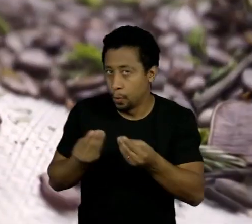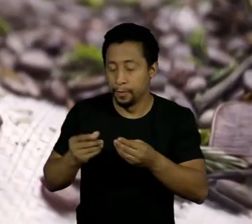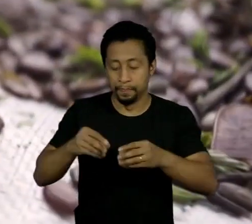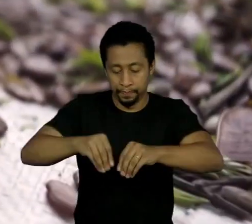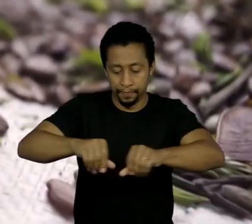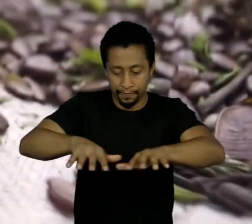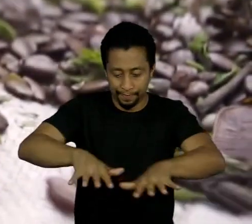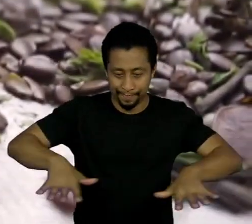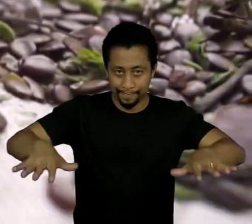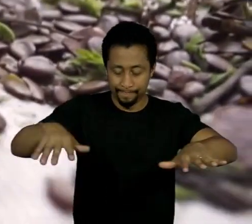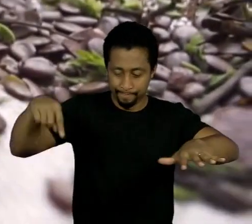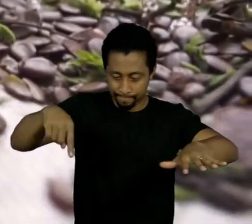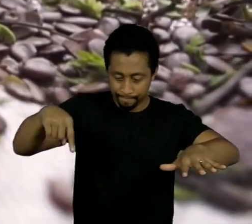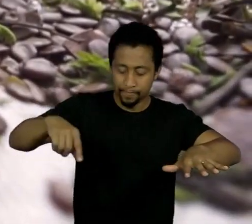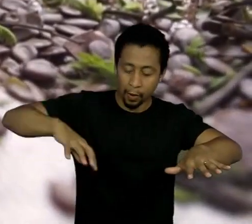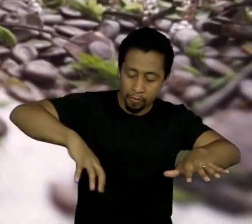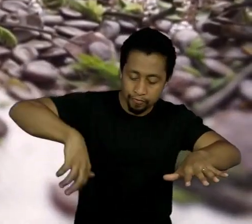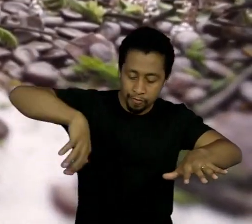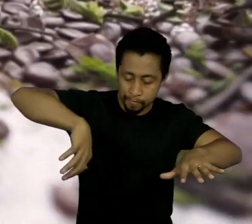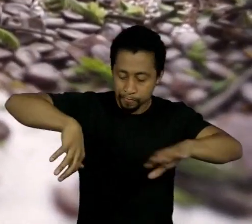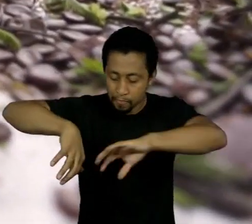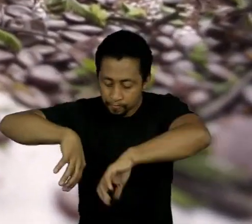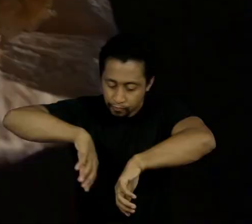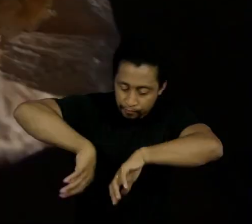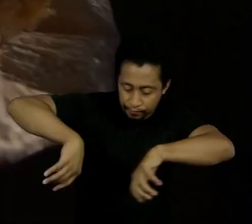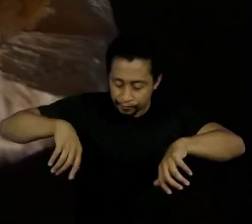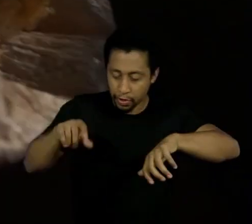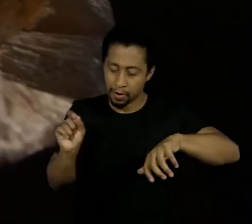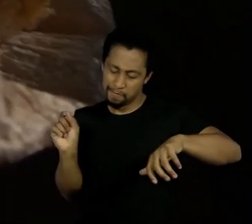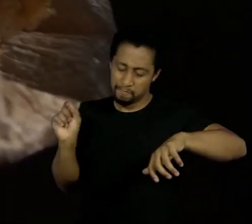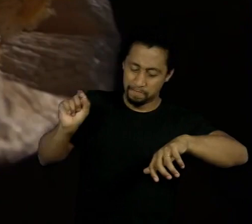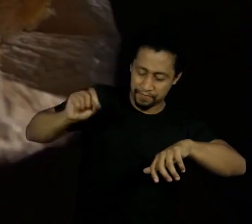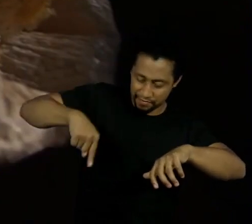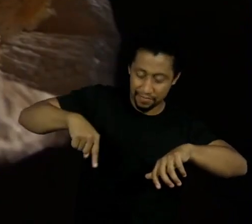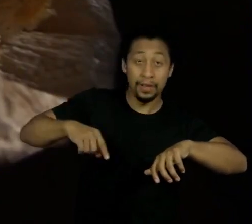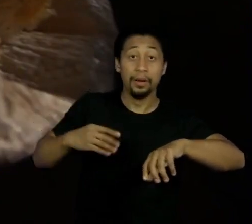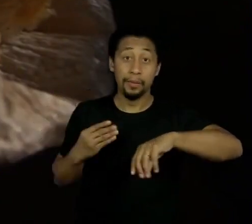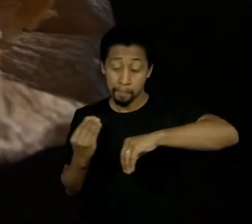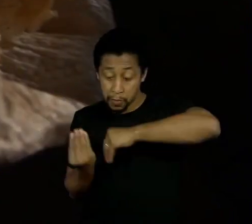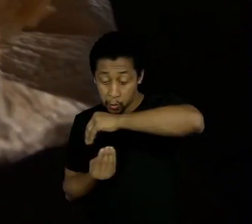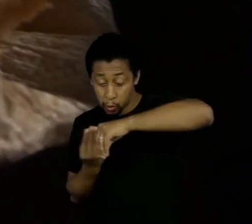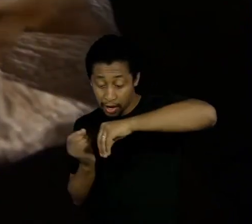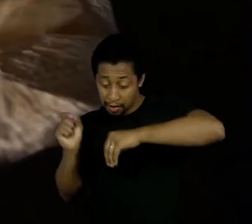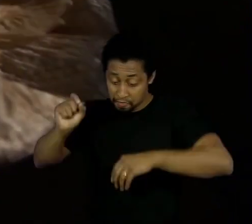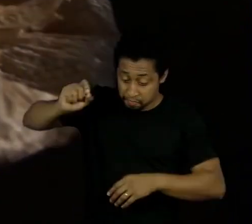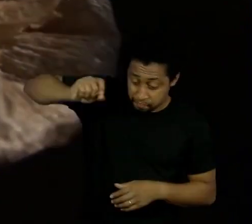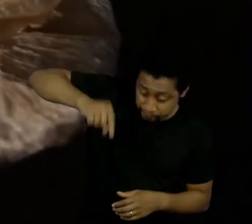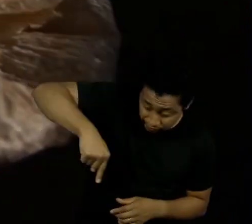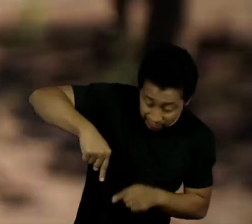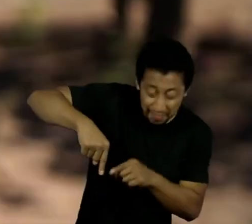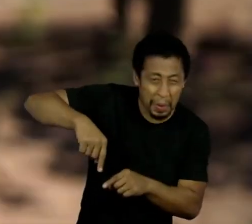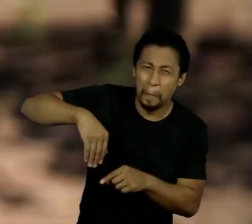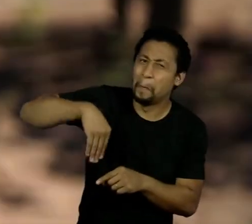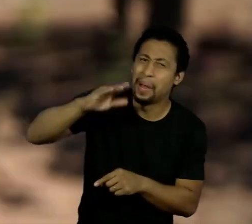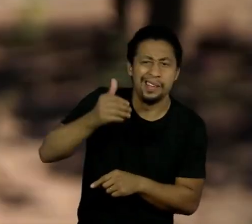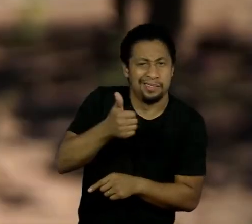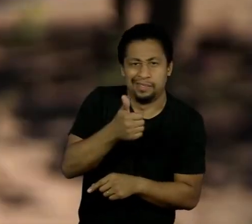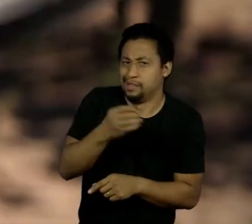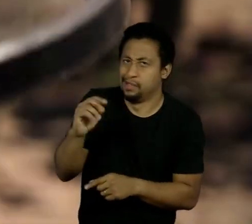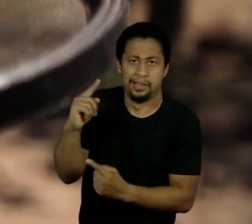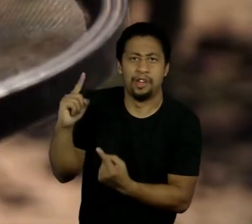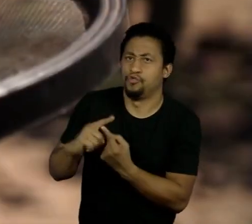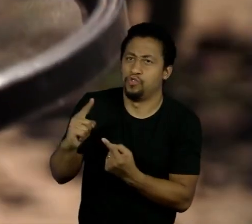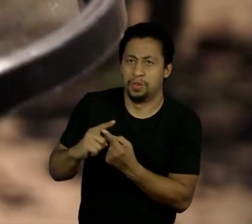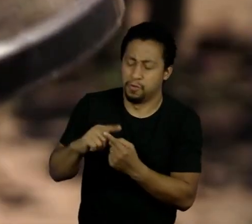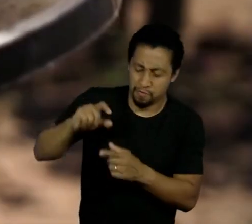aí, aproximadamente 80, 100 espécies, mistura todas elas e realmente semeia direto no solo das áreas que a